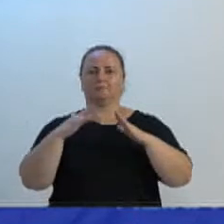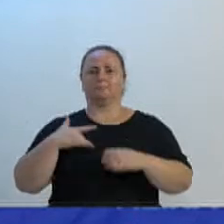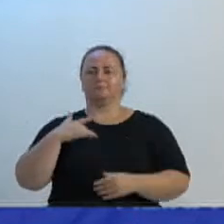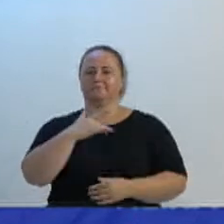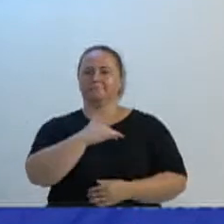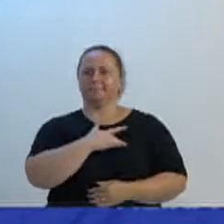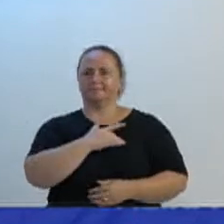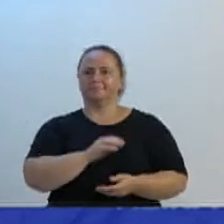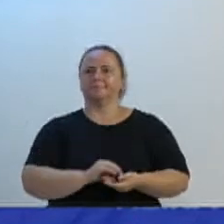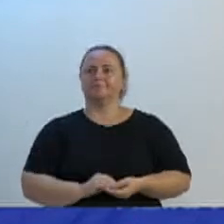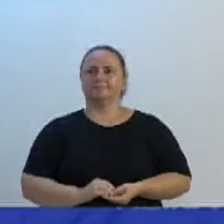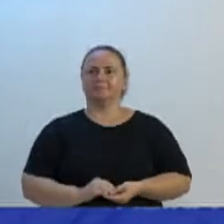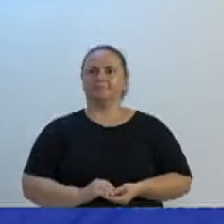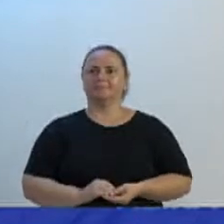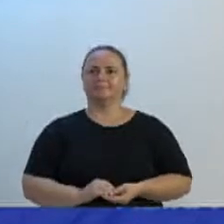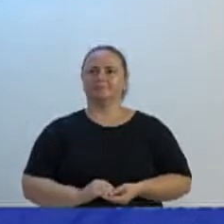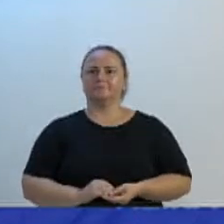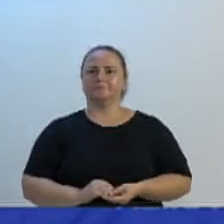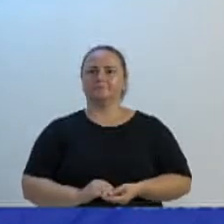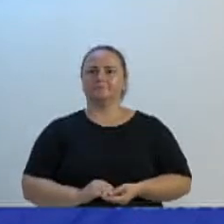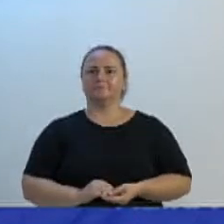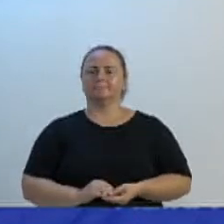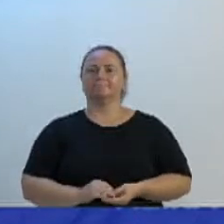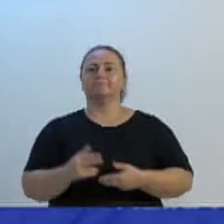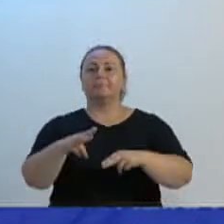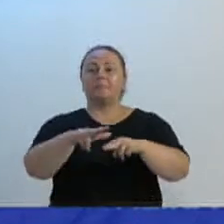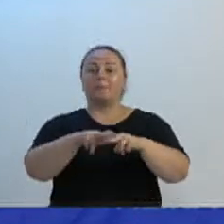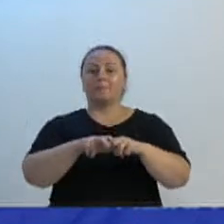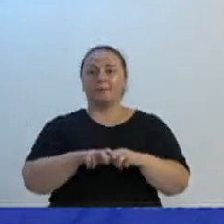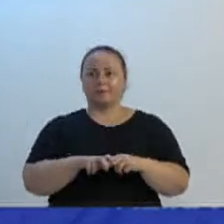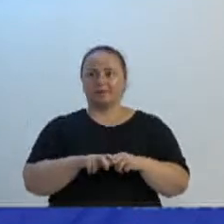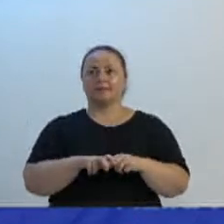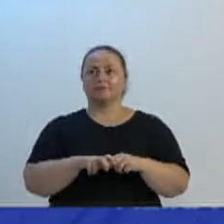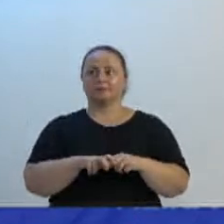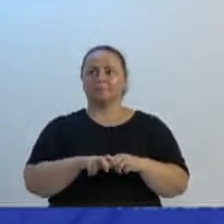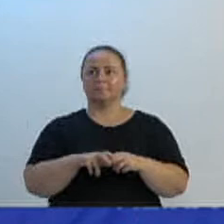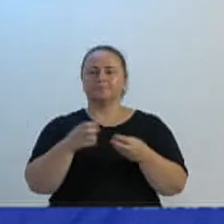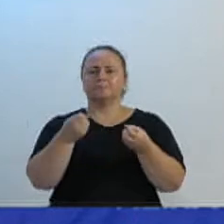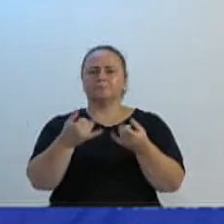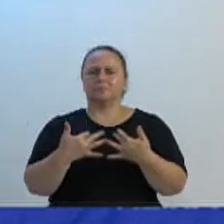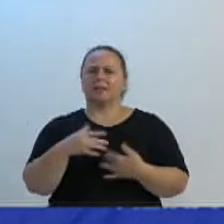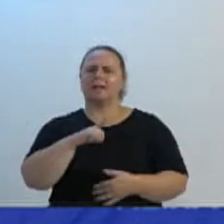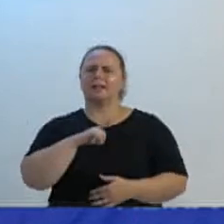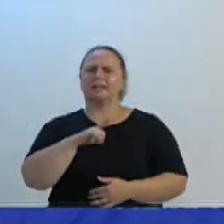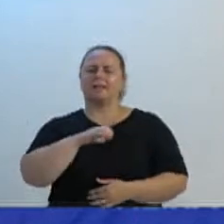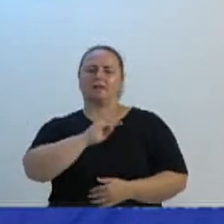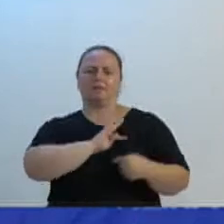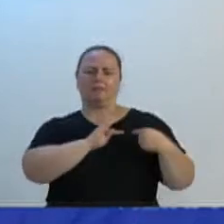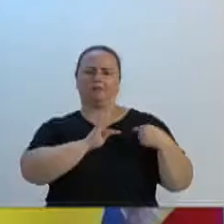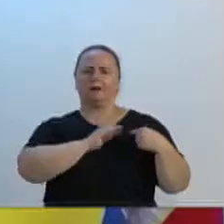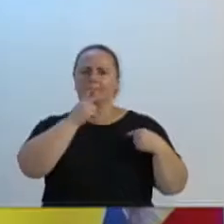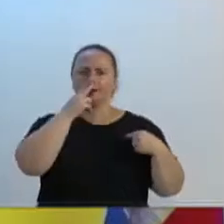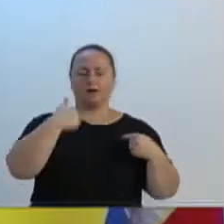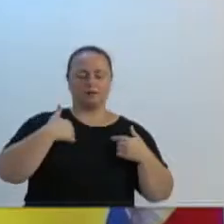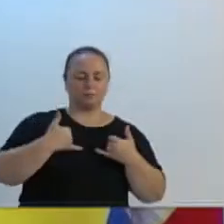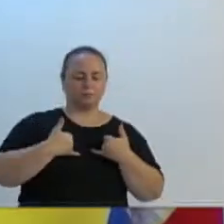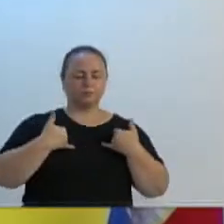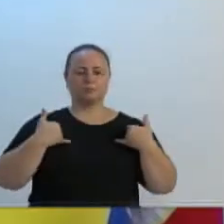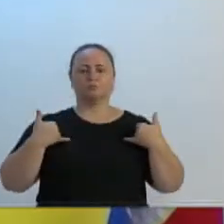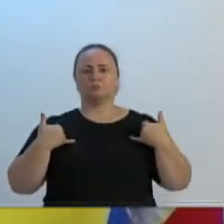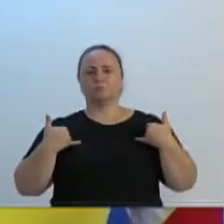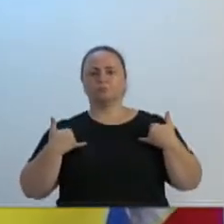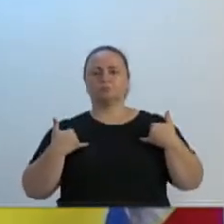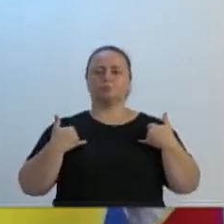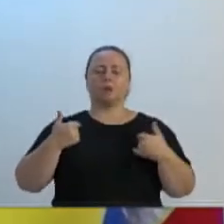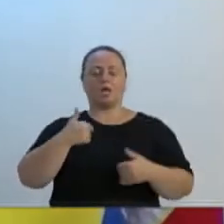todo o trabalho nós estão pedindo e aí vem o que da questão quando eu falo que tem técnicos que se acham do outro e aí